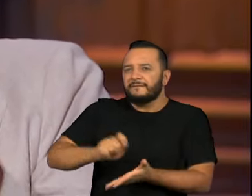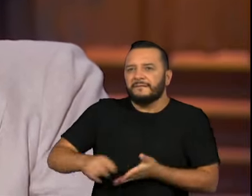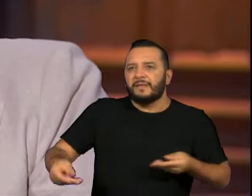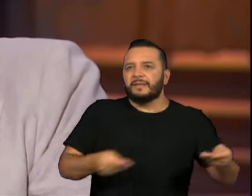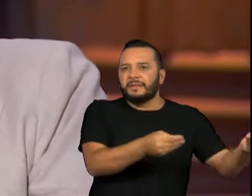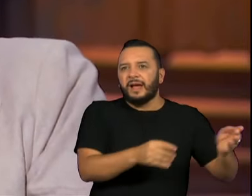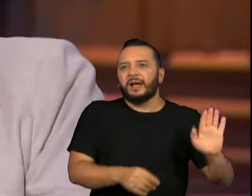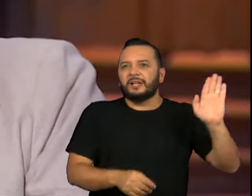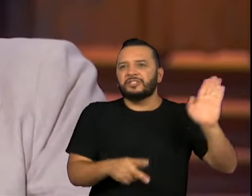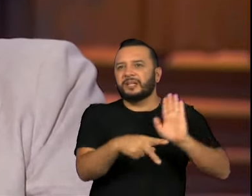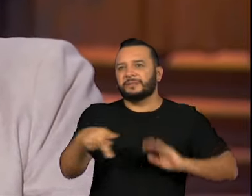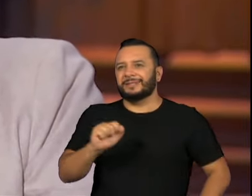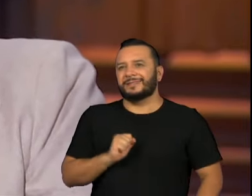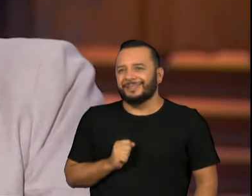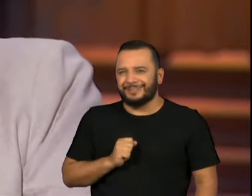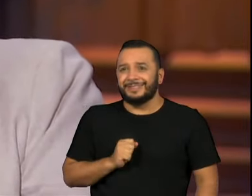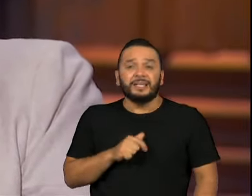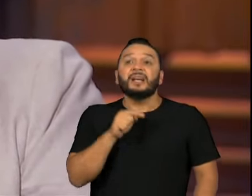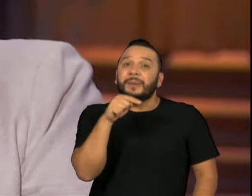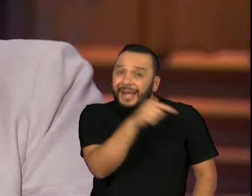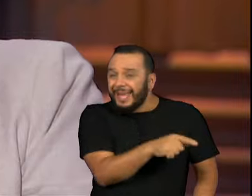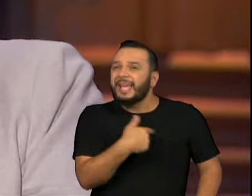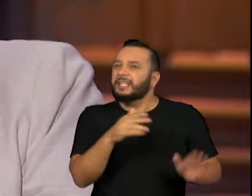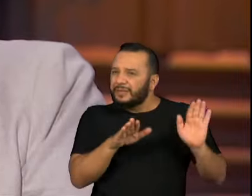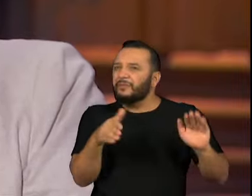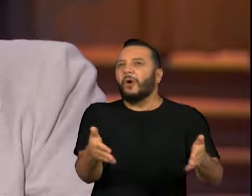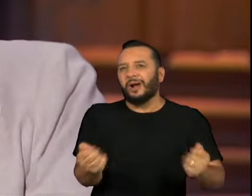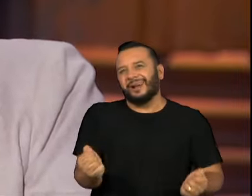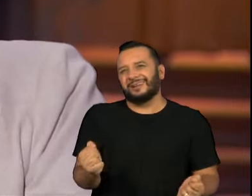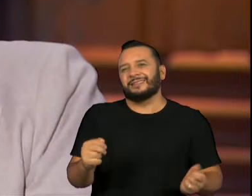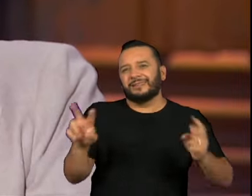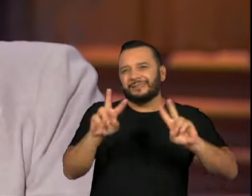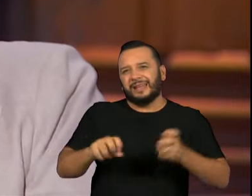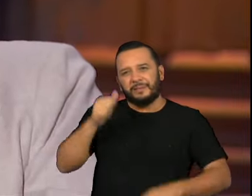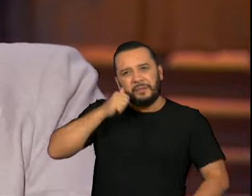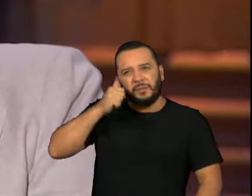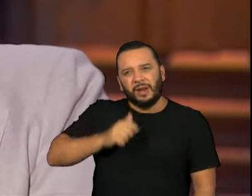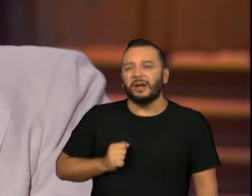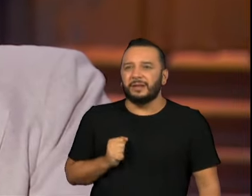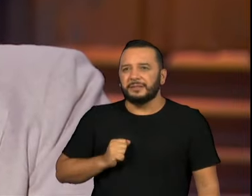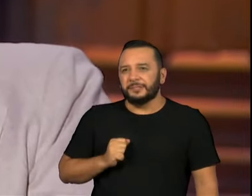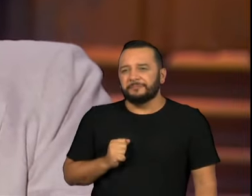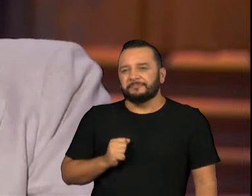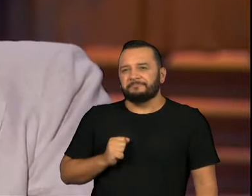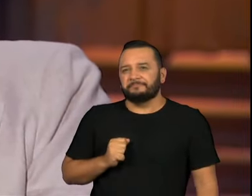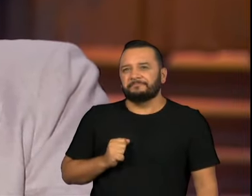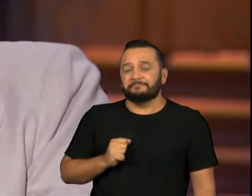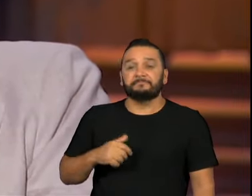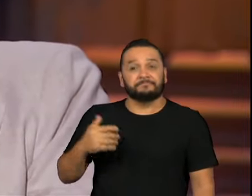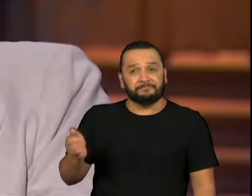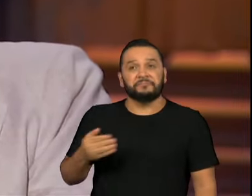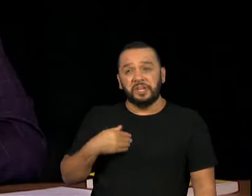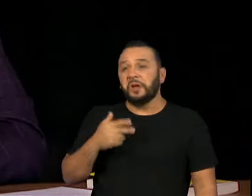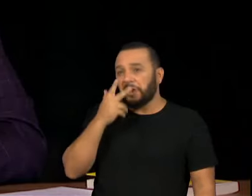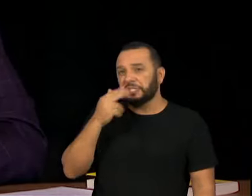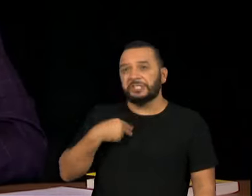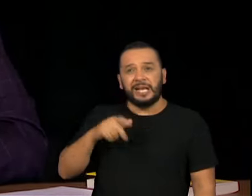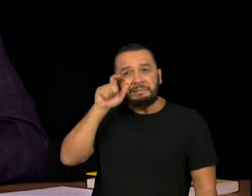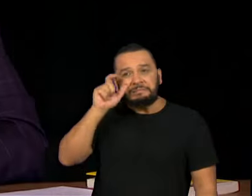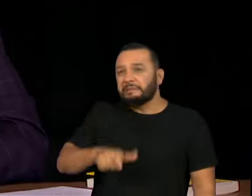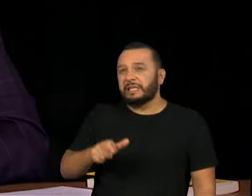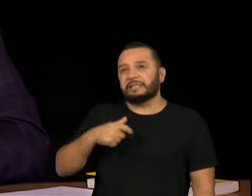são as pautas que todos os presidenciáveis deveriam colocar no seu programa de governo em relação às mulheres e isso eu achei um exemplo